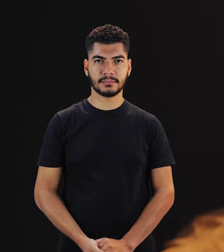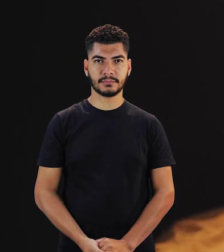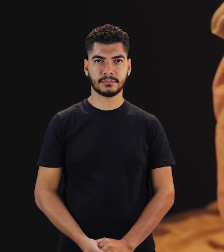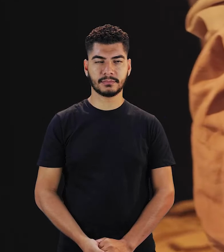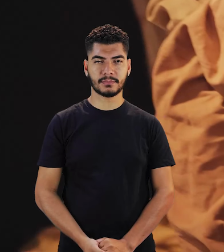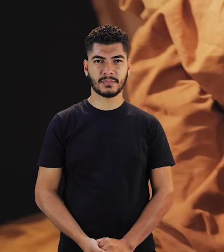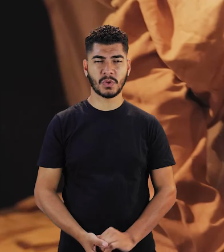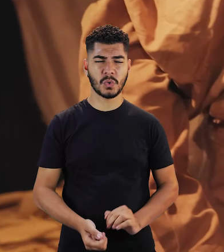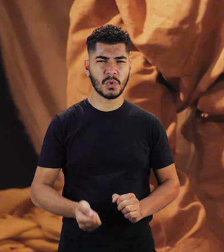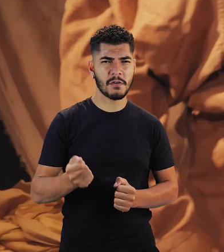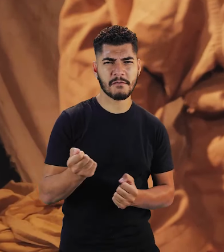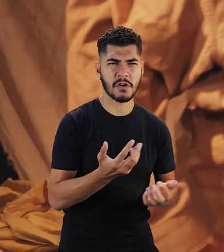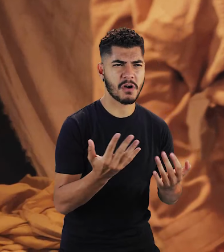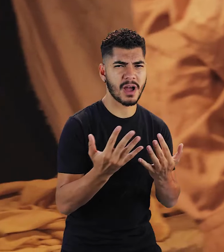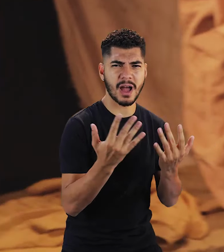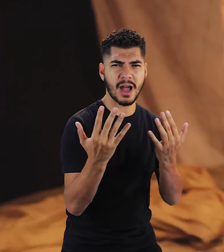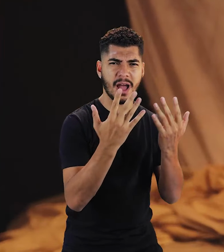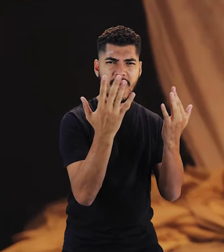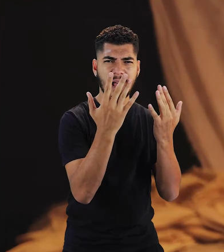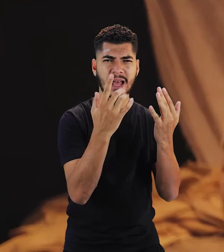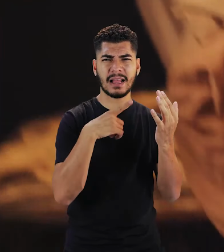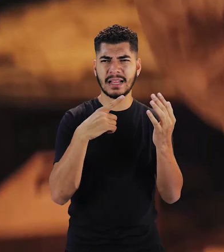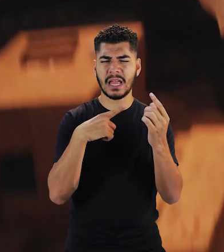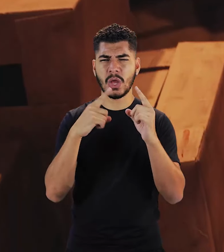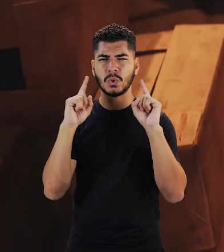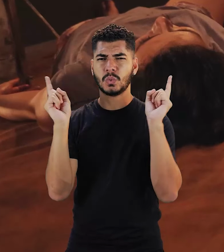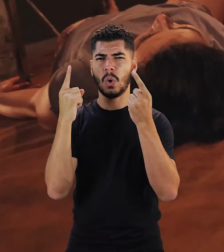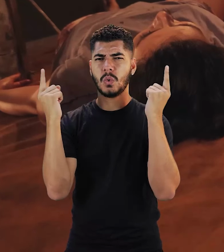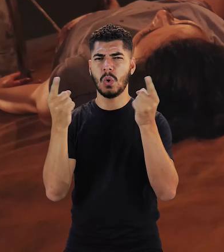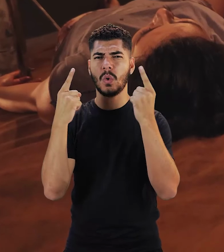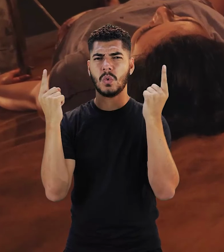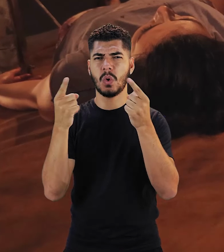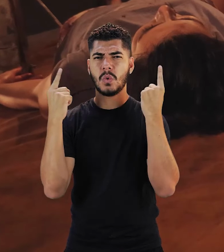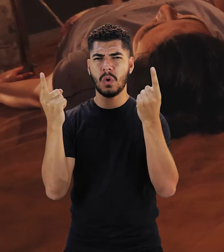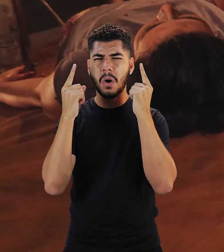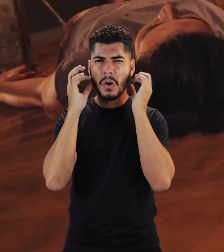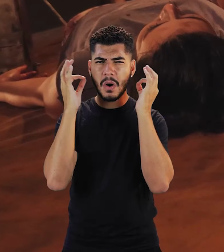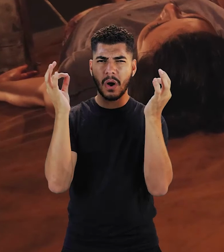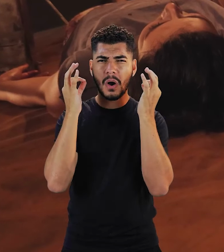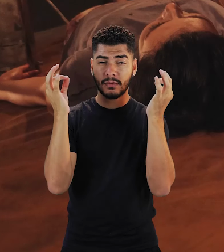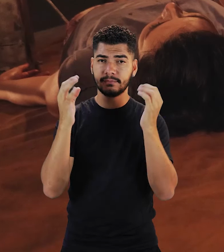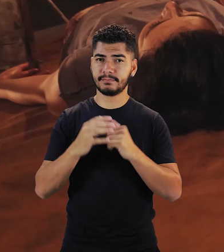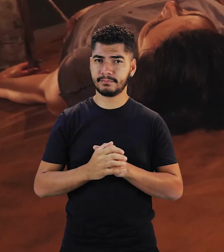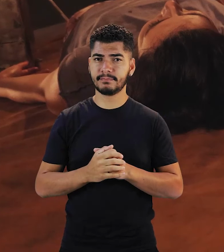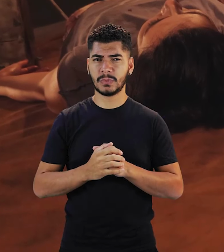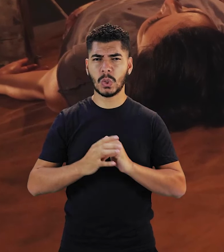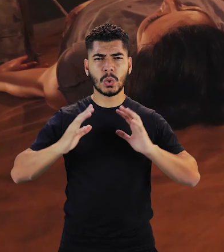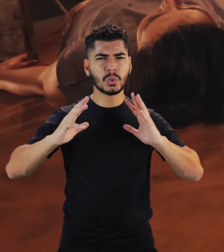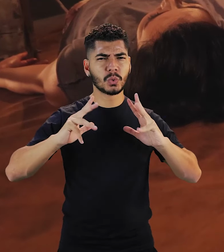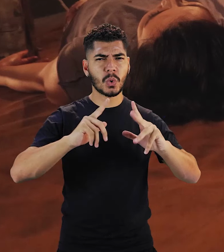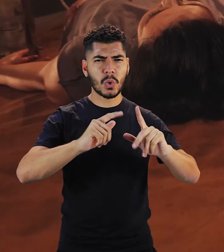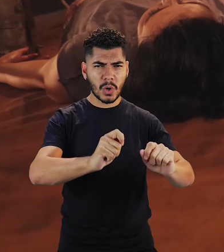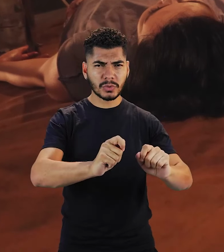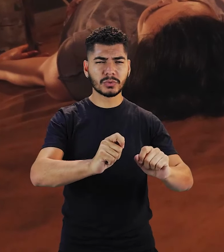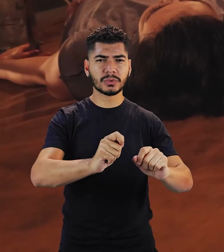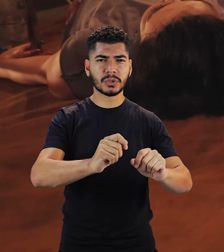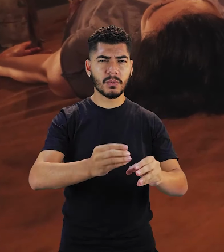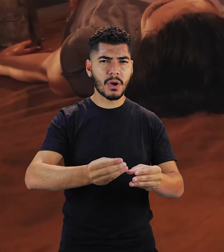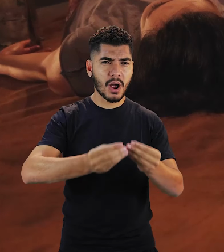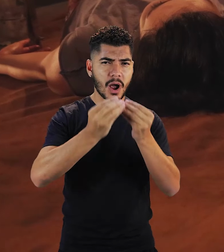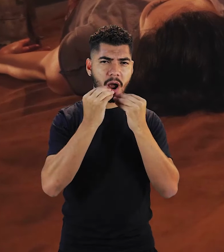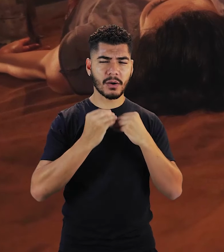Entre fumaças terríveis, as sirenes tranquilas das ambulâncias, todos nós nos nutríamos do mesmo pão do